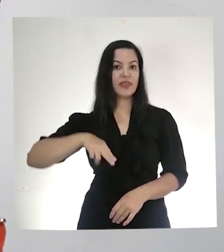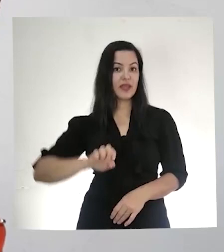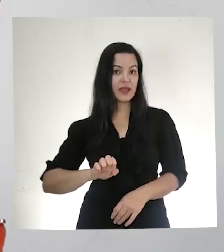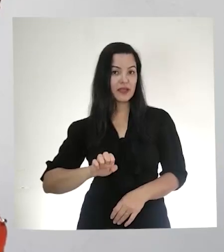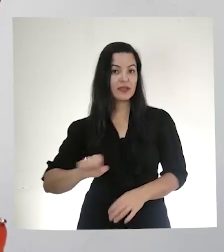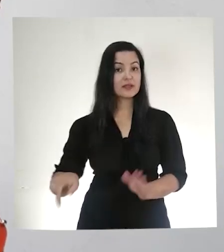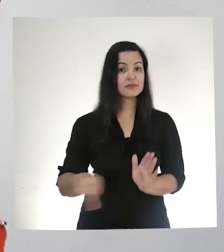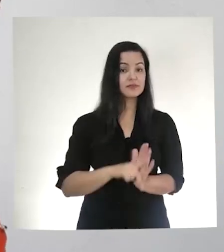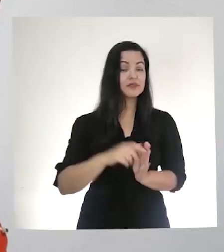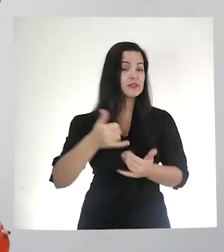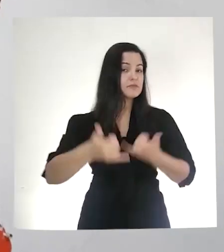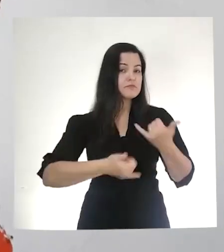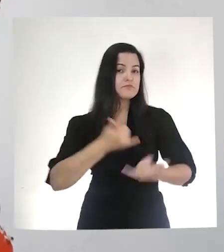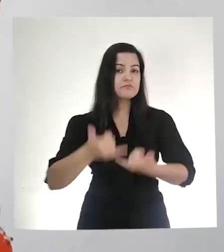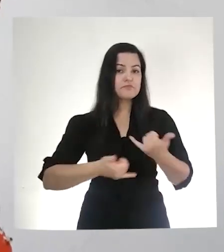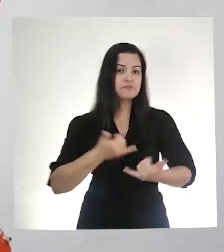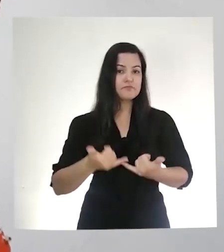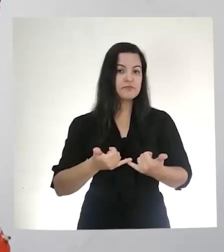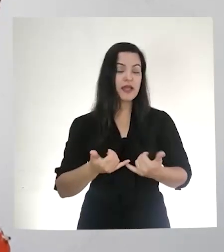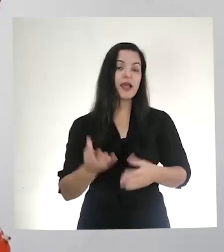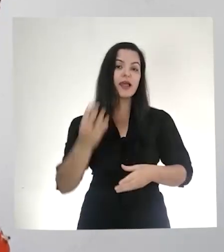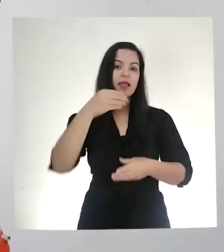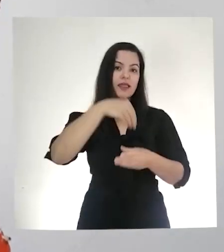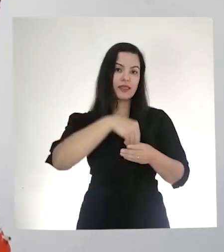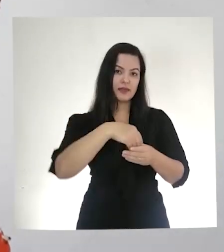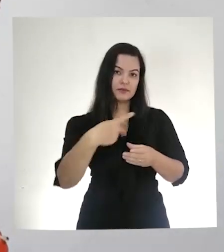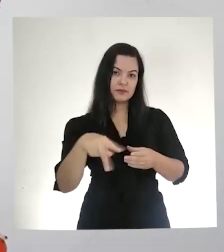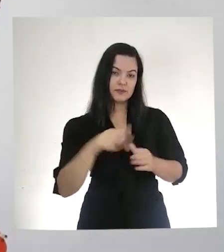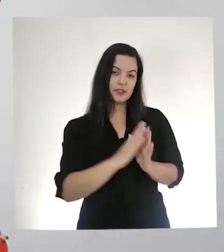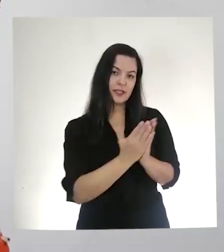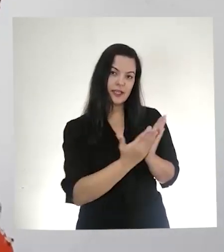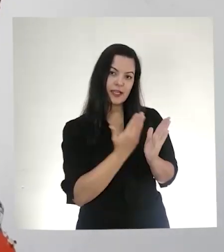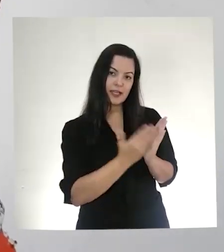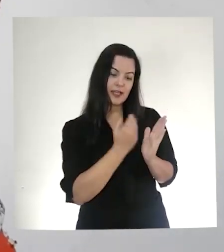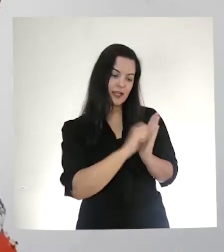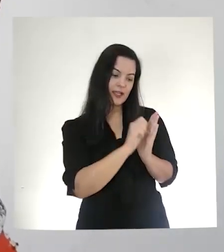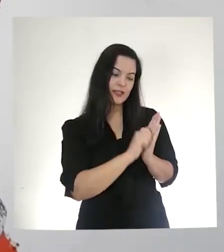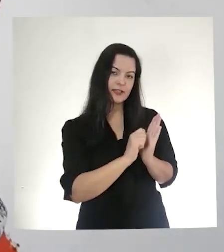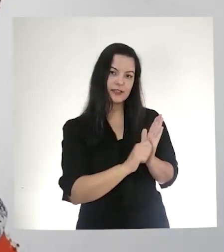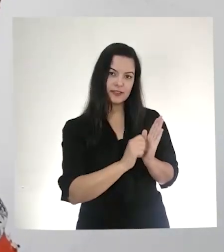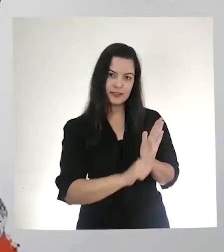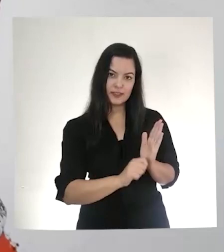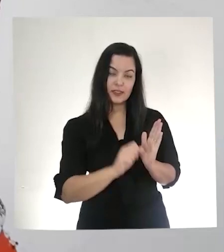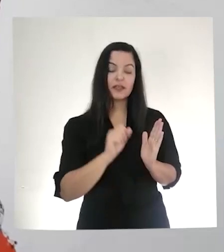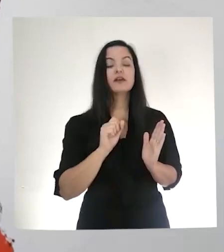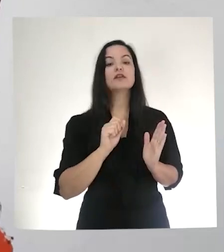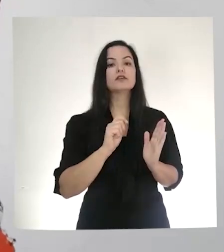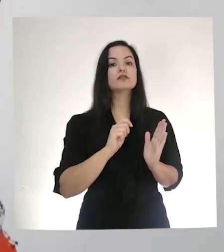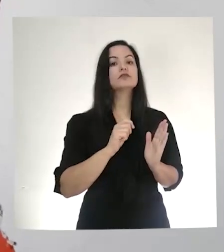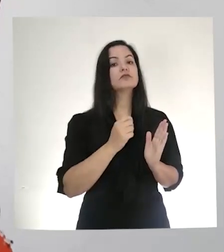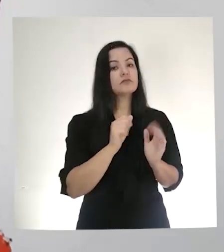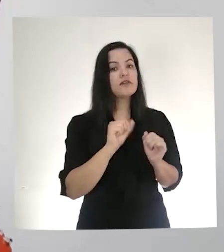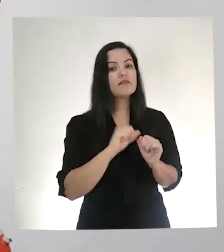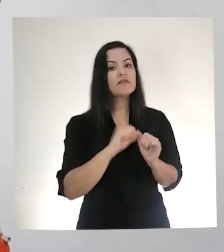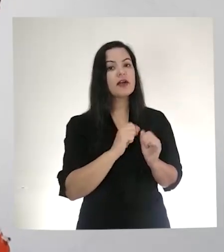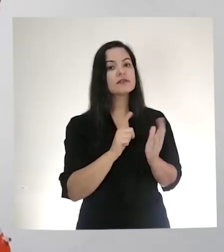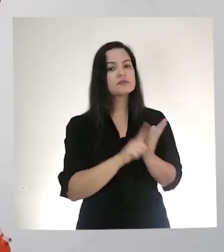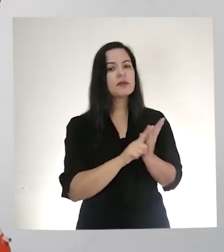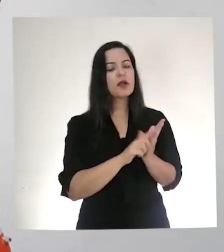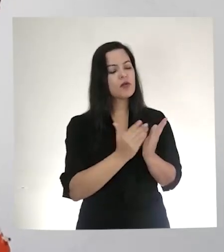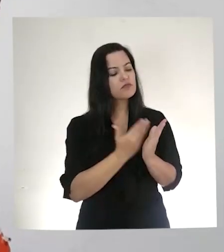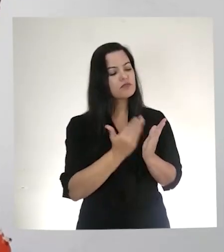seu caderno, separar um espaço para esse almanaque ou juntar algumas folhas como vocês fizeram para